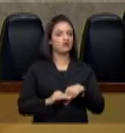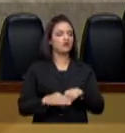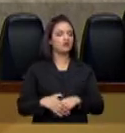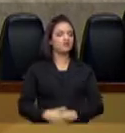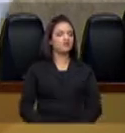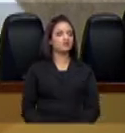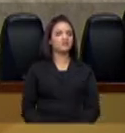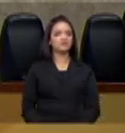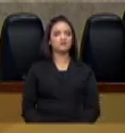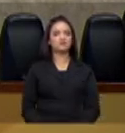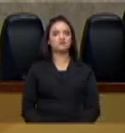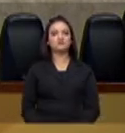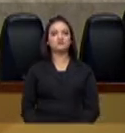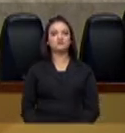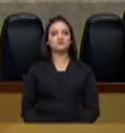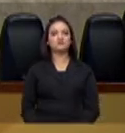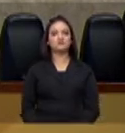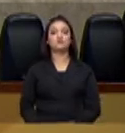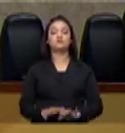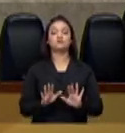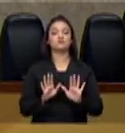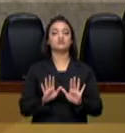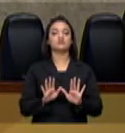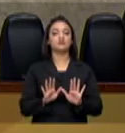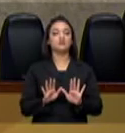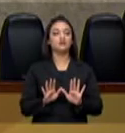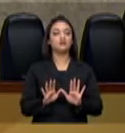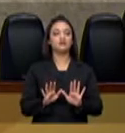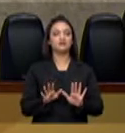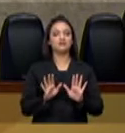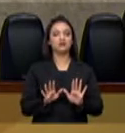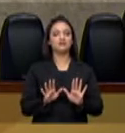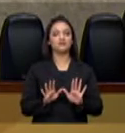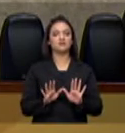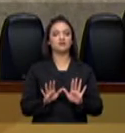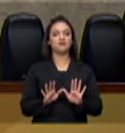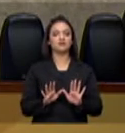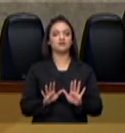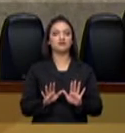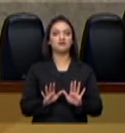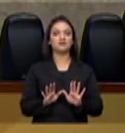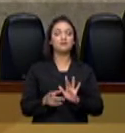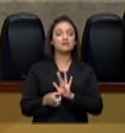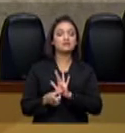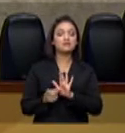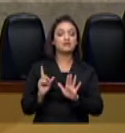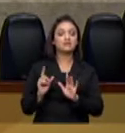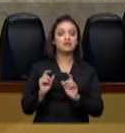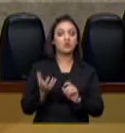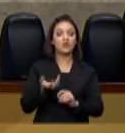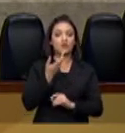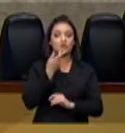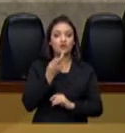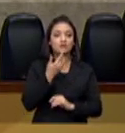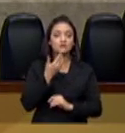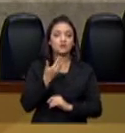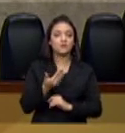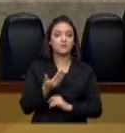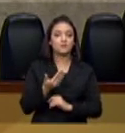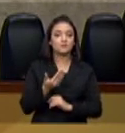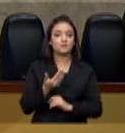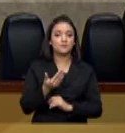não, antes de passar a palavra ao relator, eu recebo aqui um aceno para conceder a